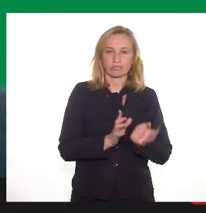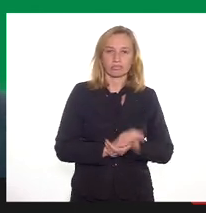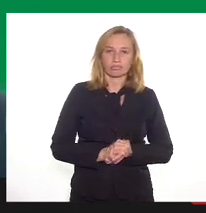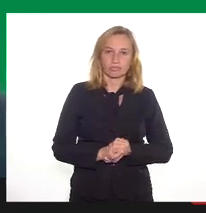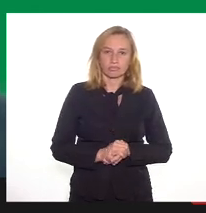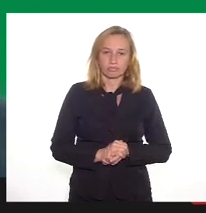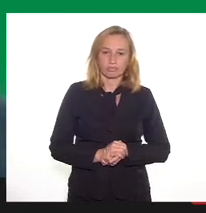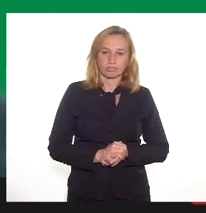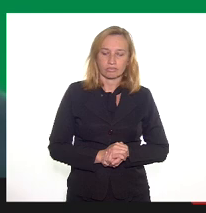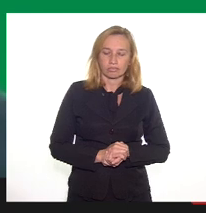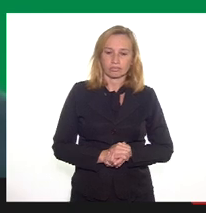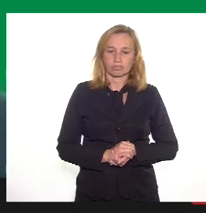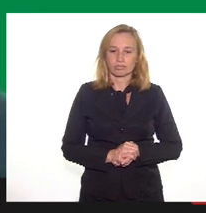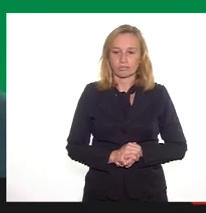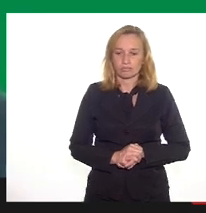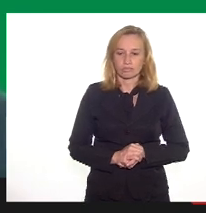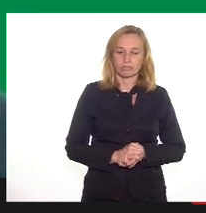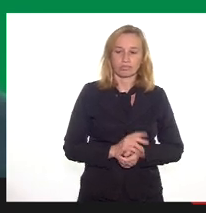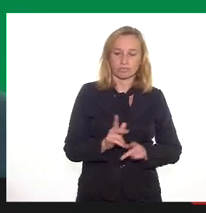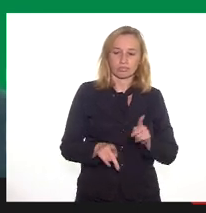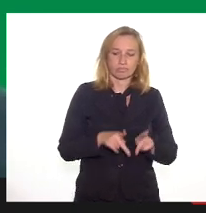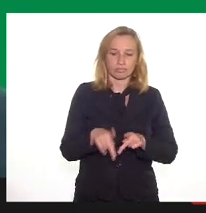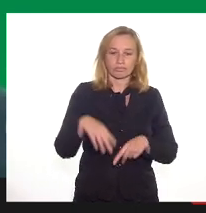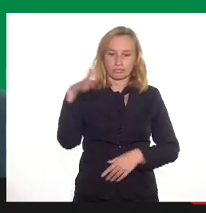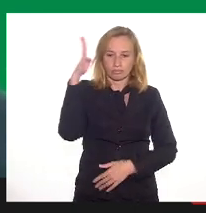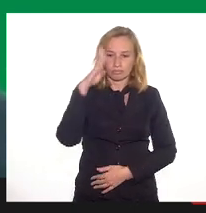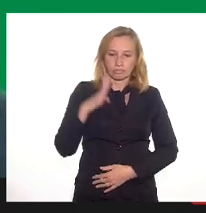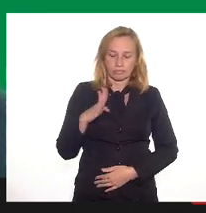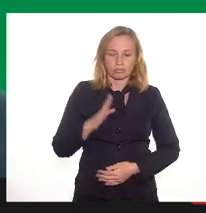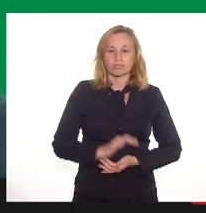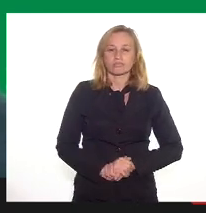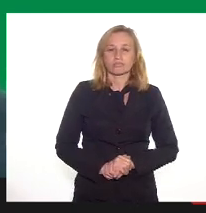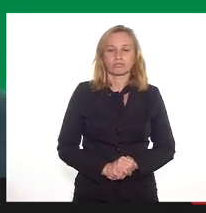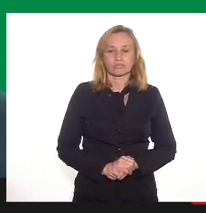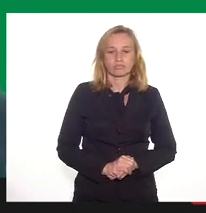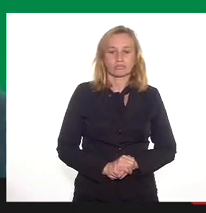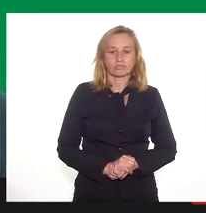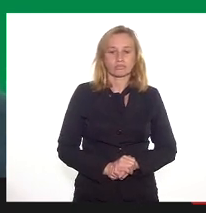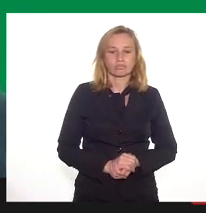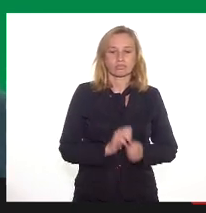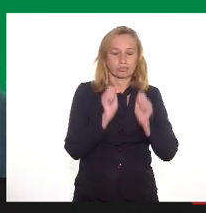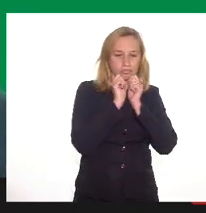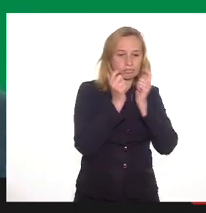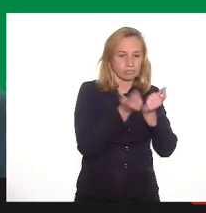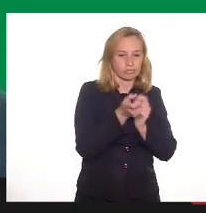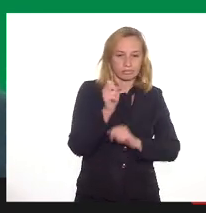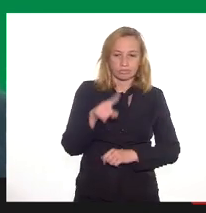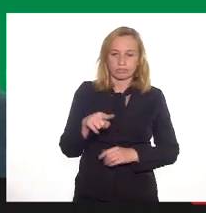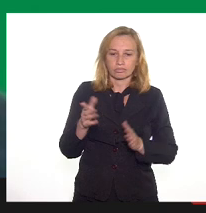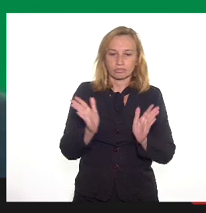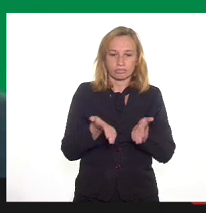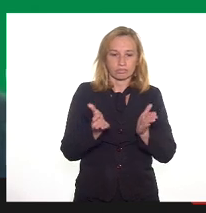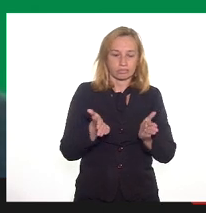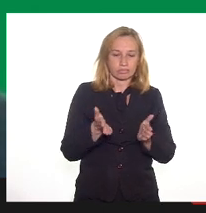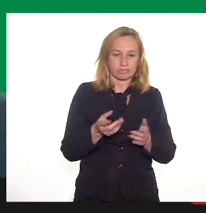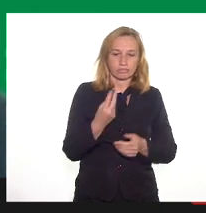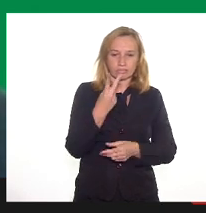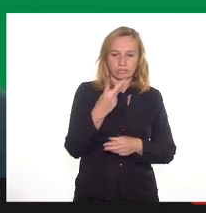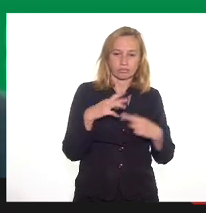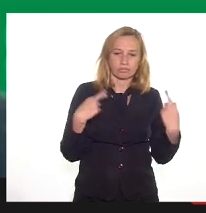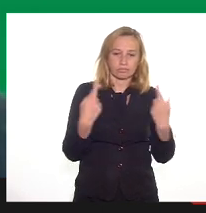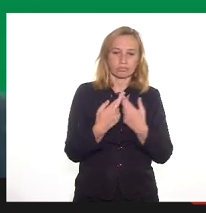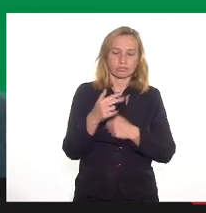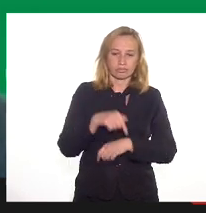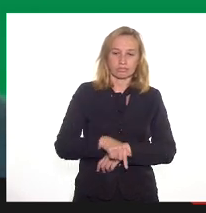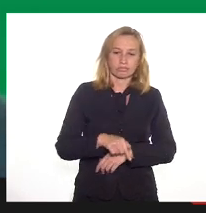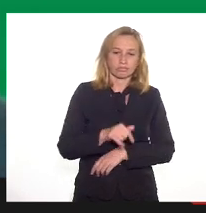diversas casas do povo brasileiro, né, como a LERJ é. Hoje, a gente participou de duas sessões aqui na